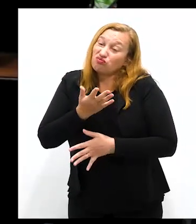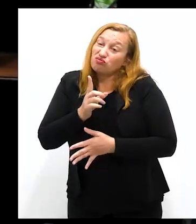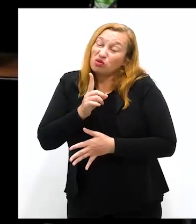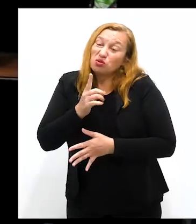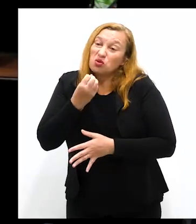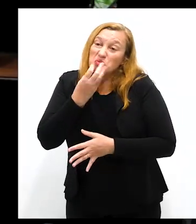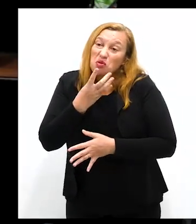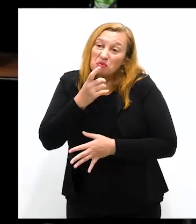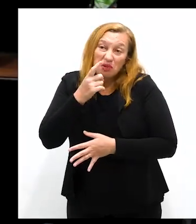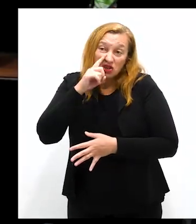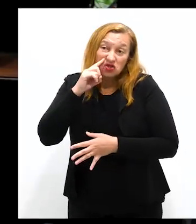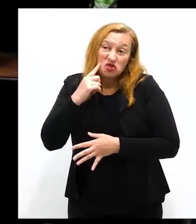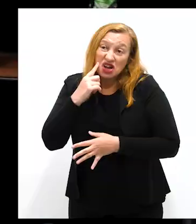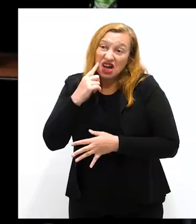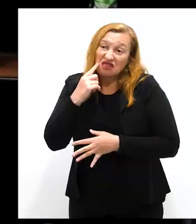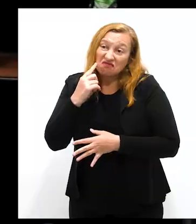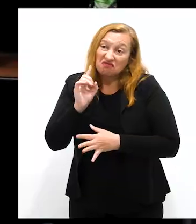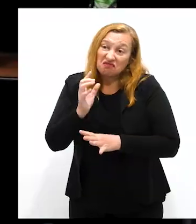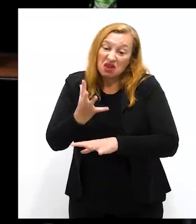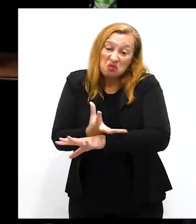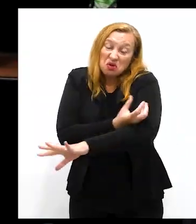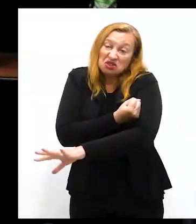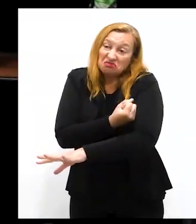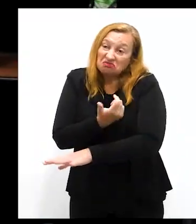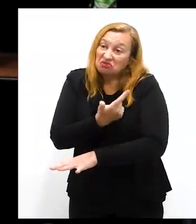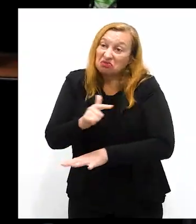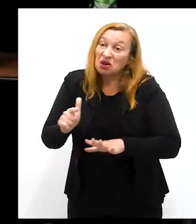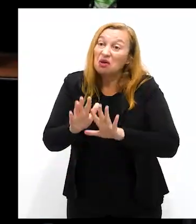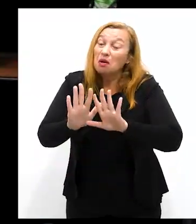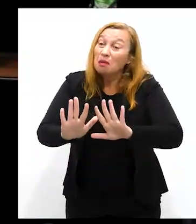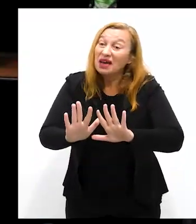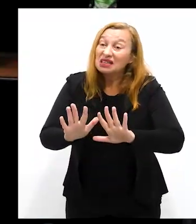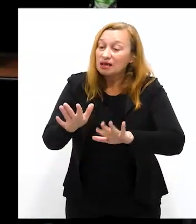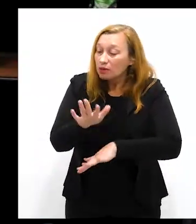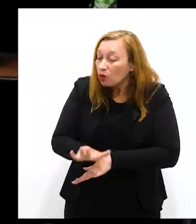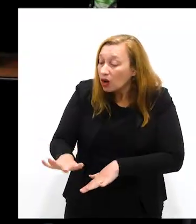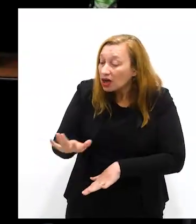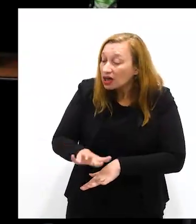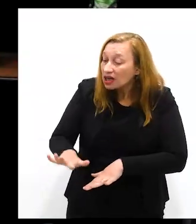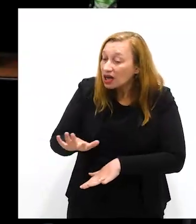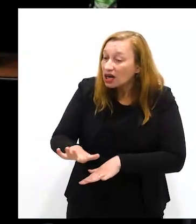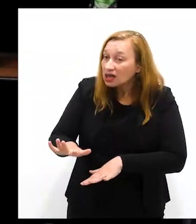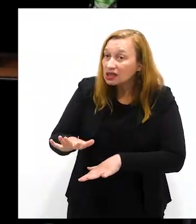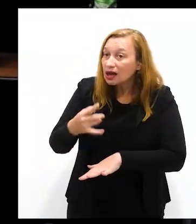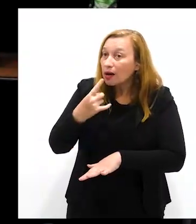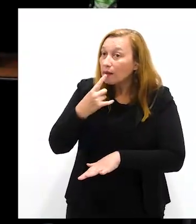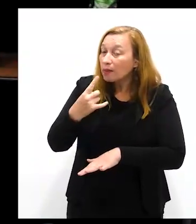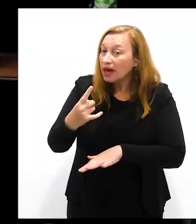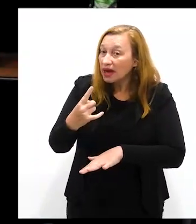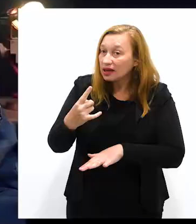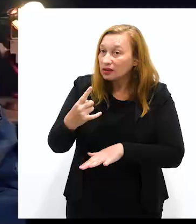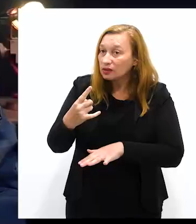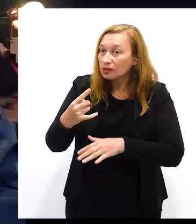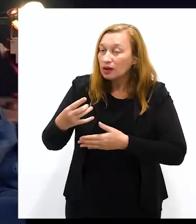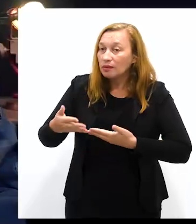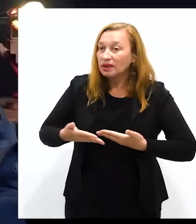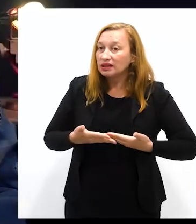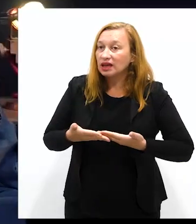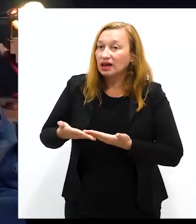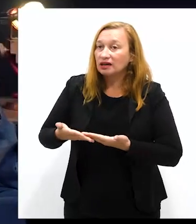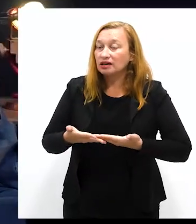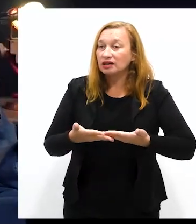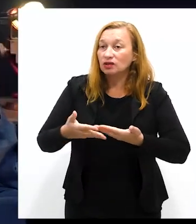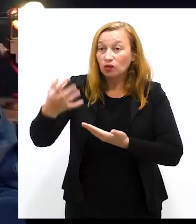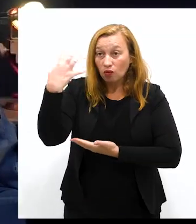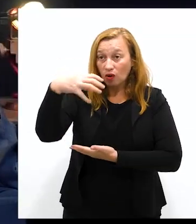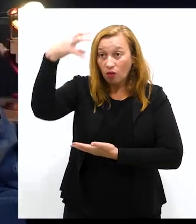ele colocou uma criança especial embaixo de um dorsal. Para coroar. Entrando com a